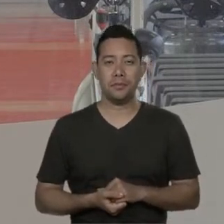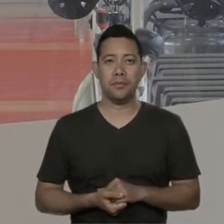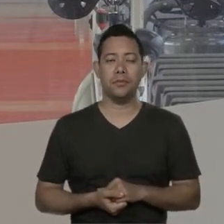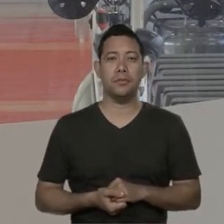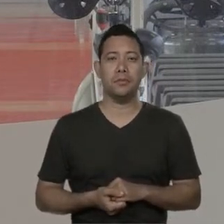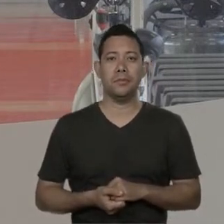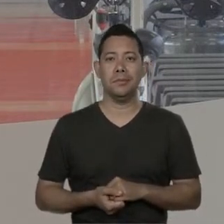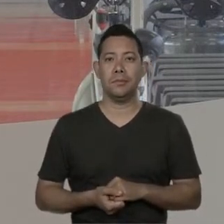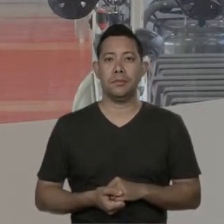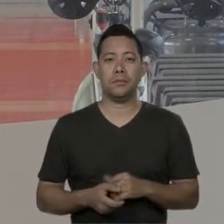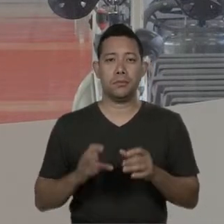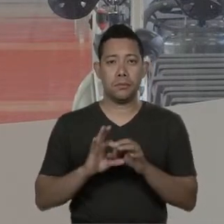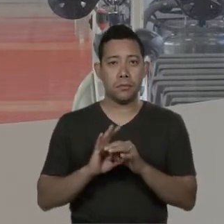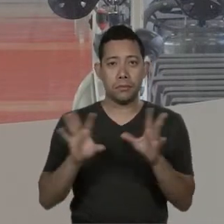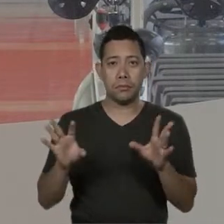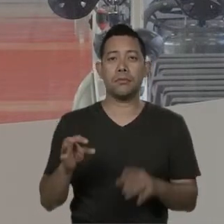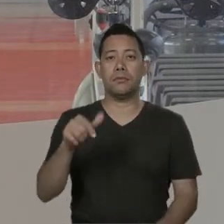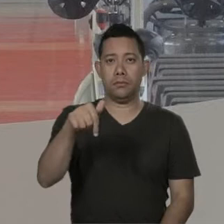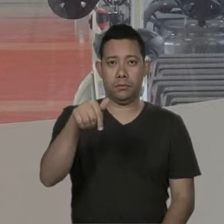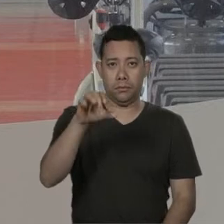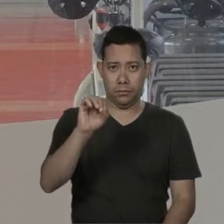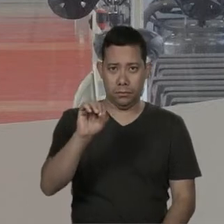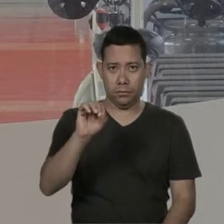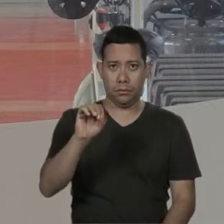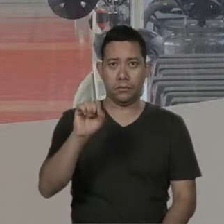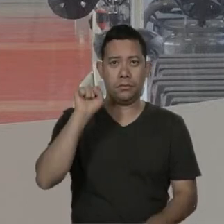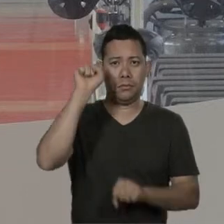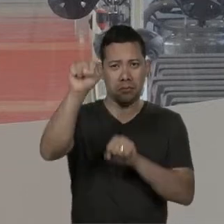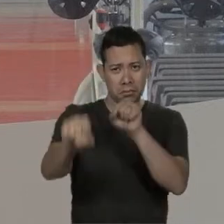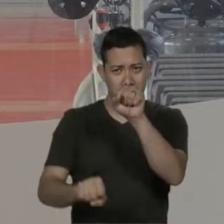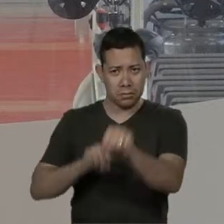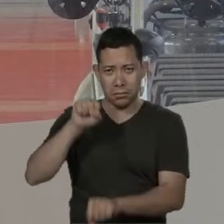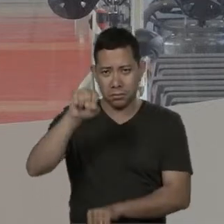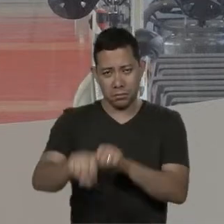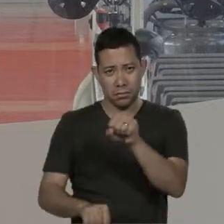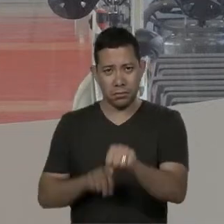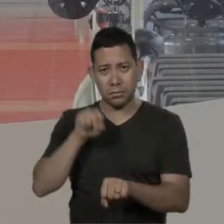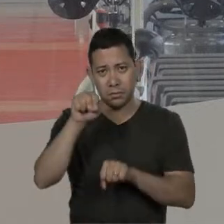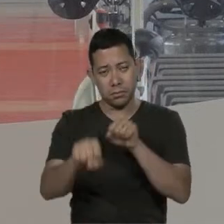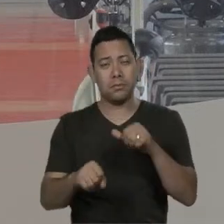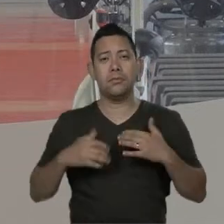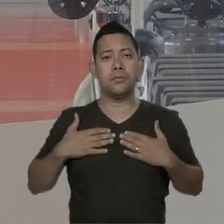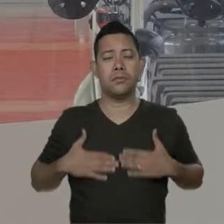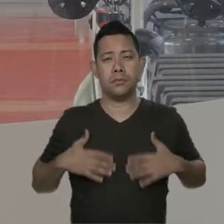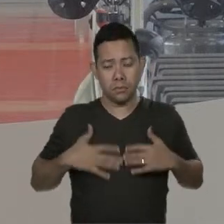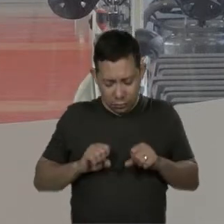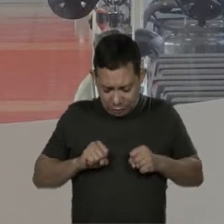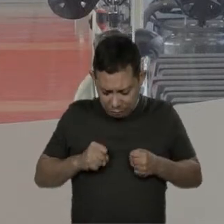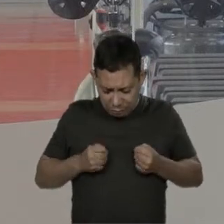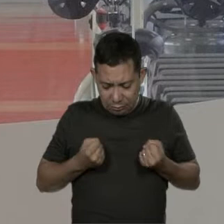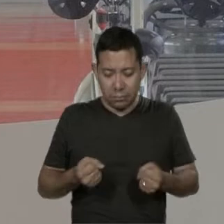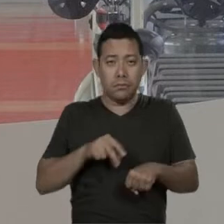Deixa aquele giro até 70 RPM, 65 a 70, e a sensação de esforço